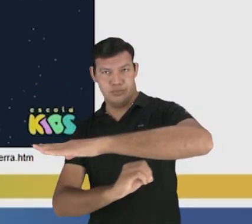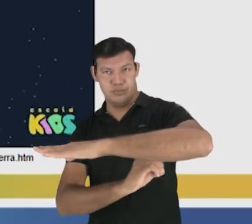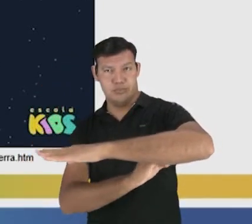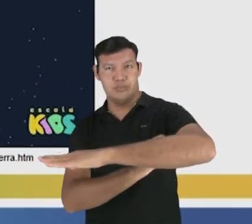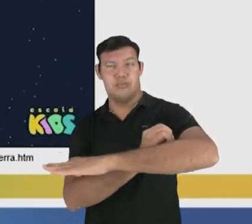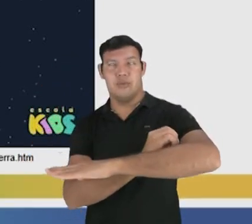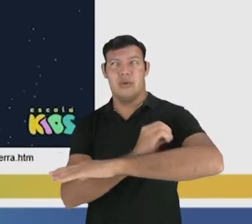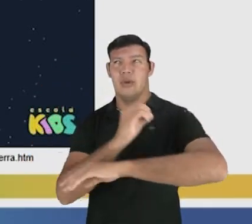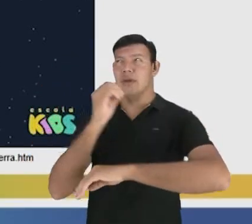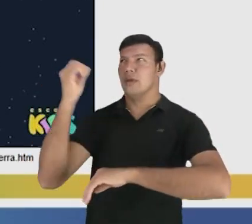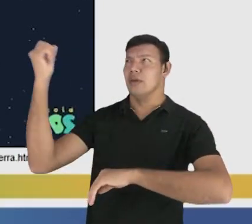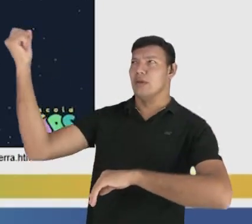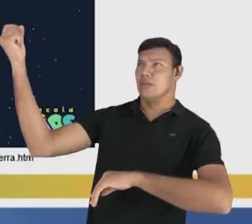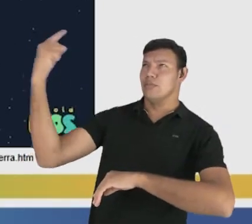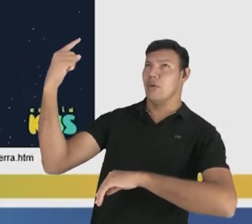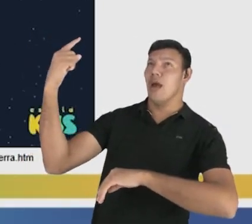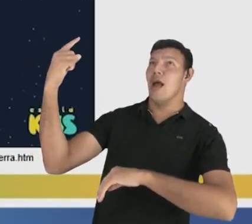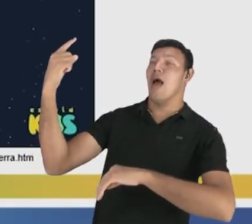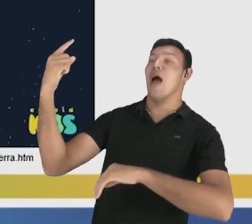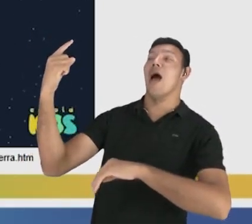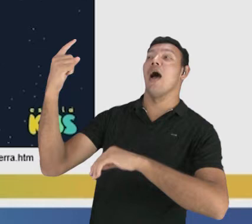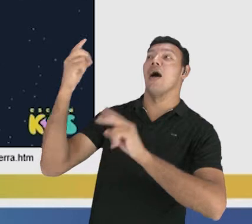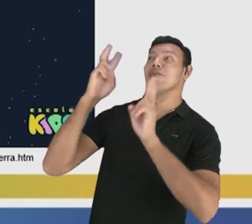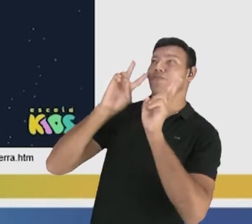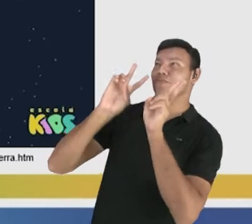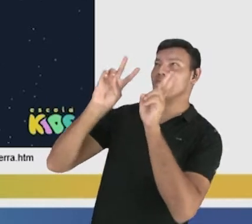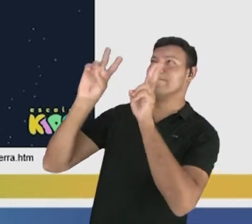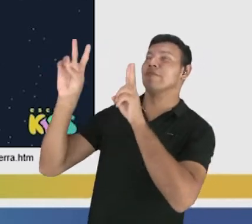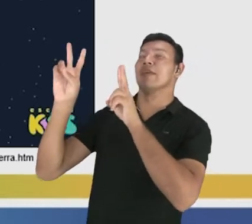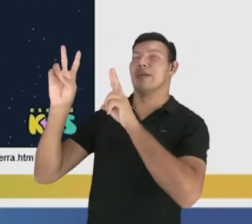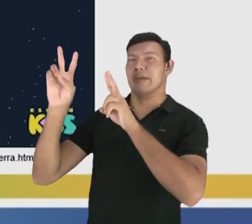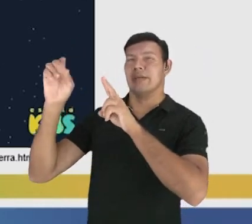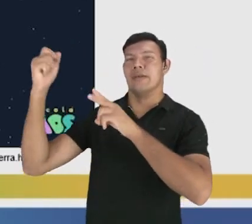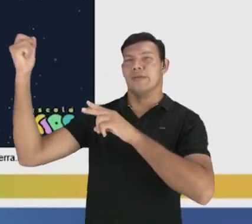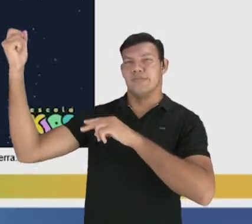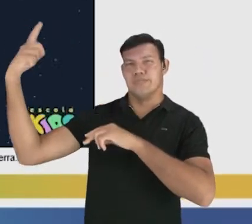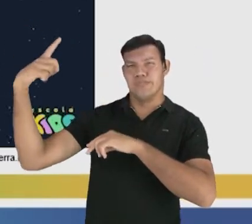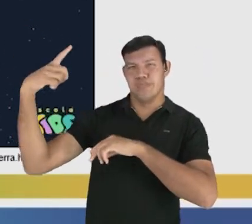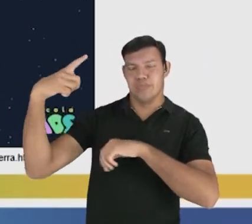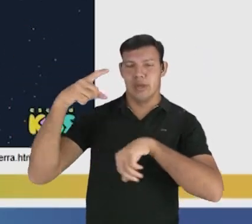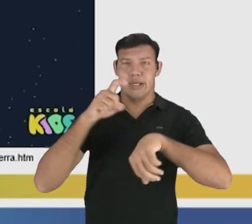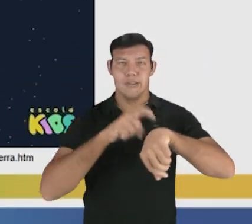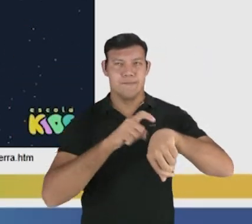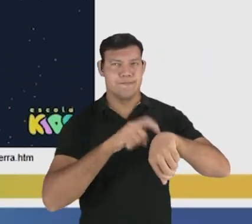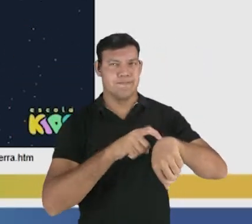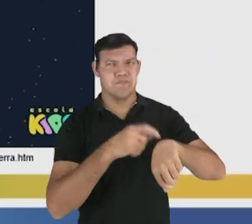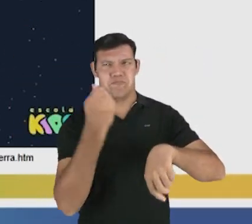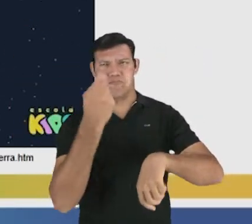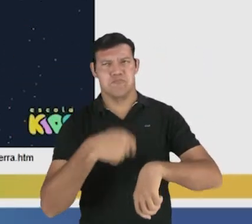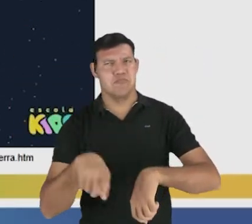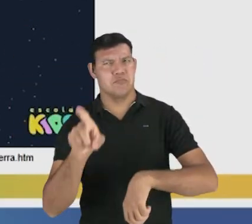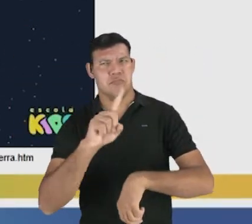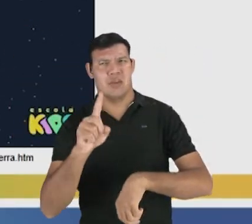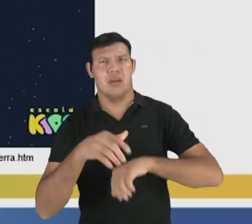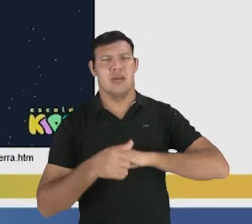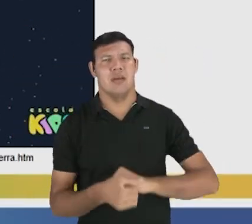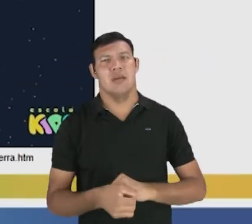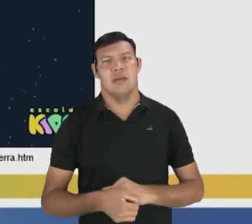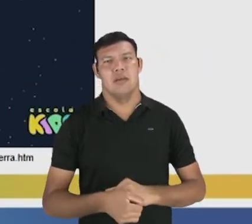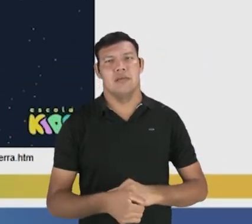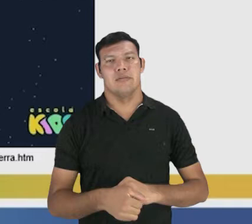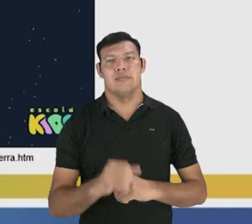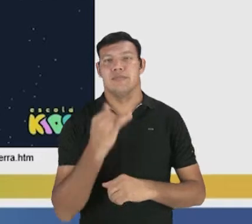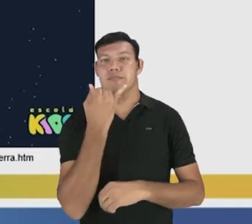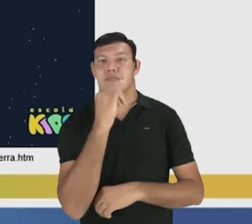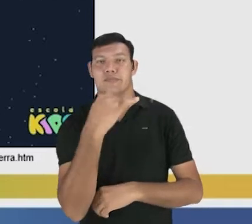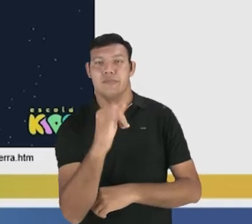onde a gente vê os raios solares incidindo sobre a Terra. Aquele momento que a gente não precisa, por exemplo, utilizar a energia